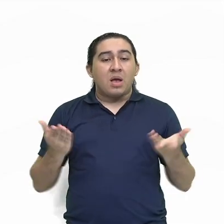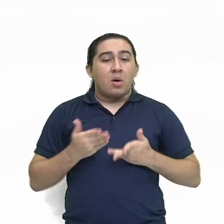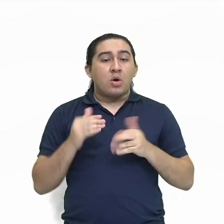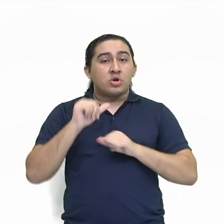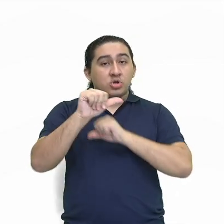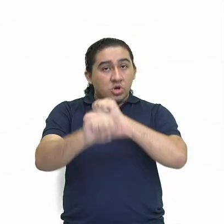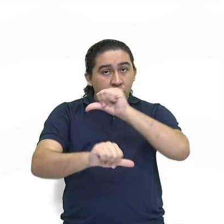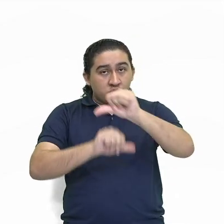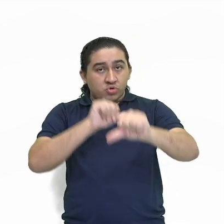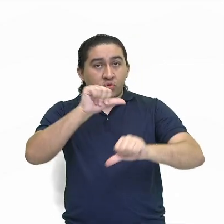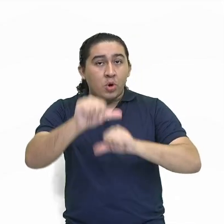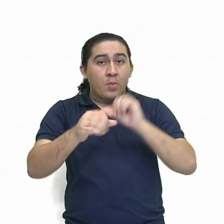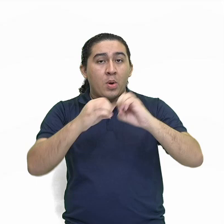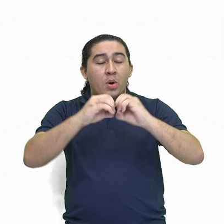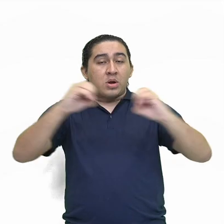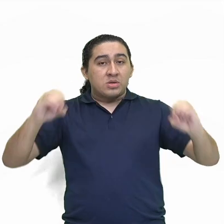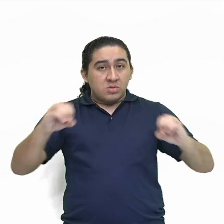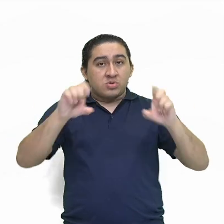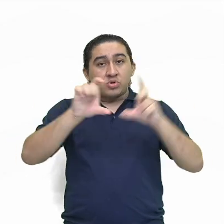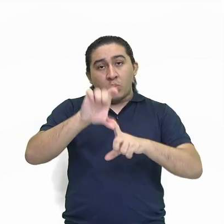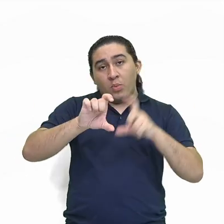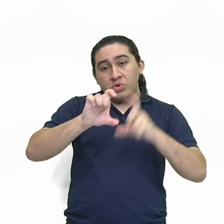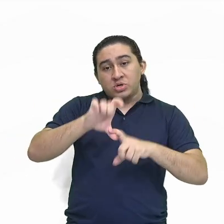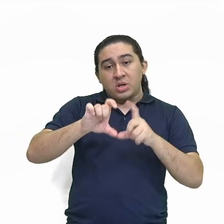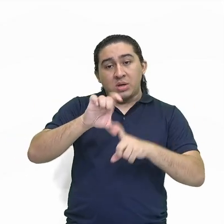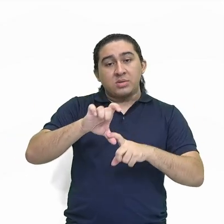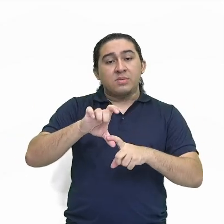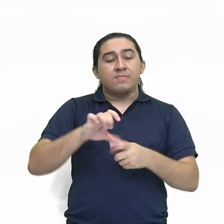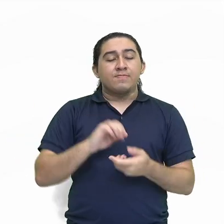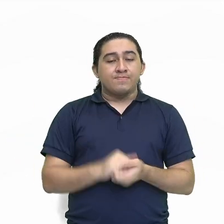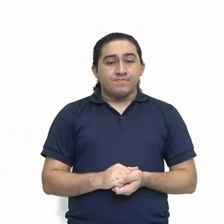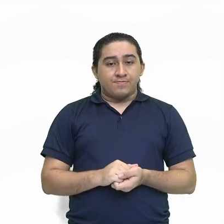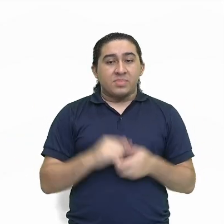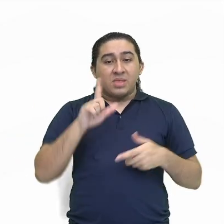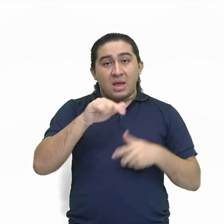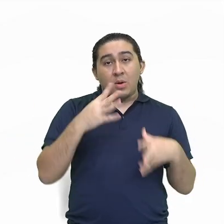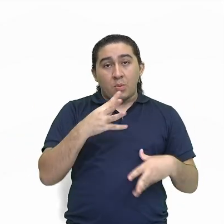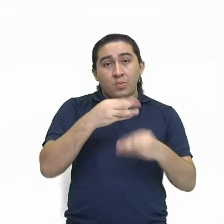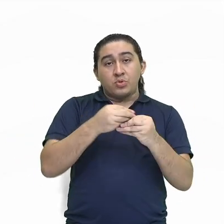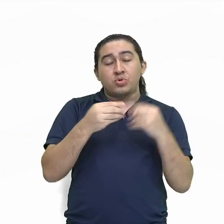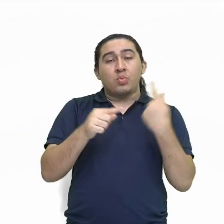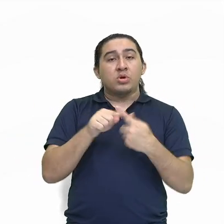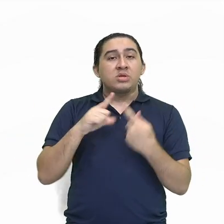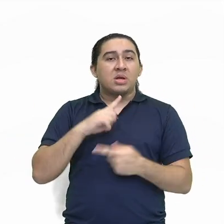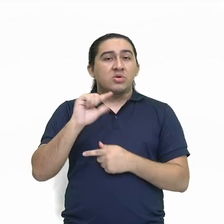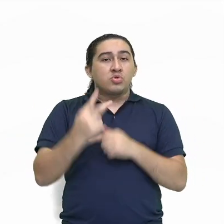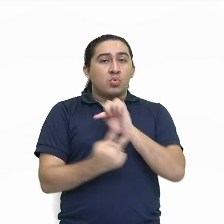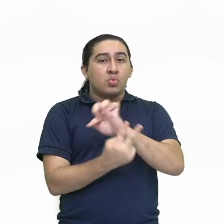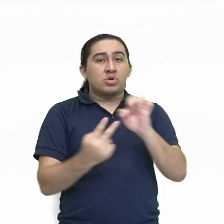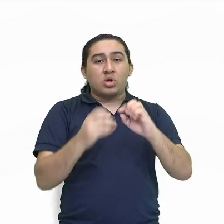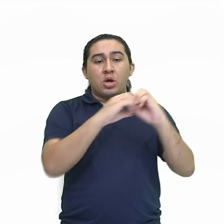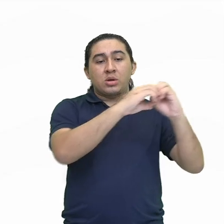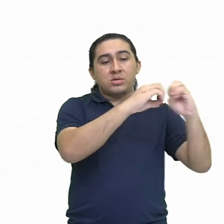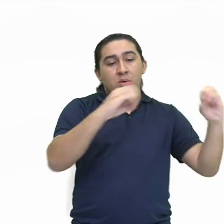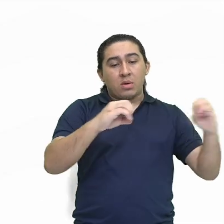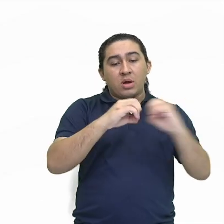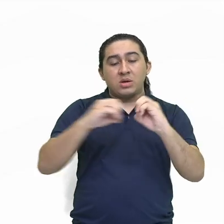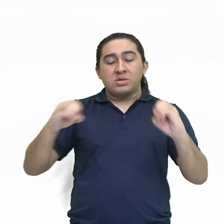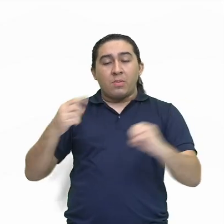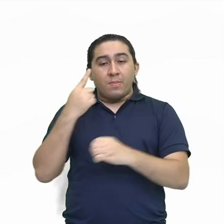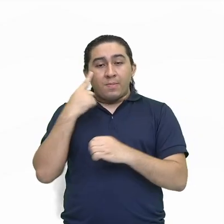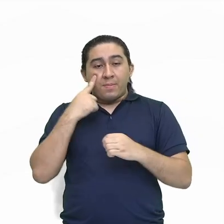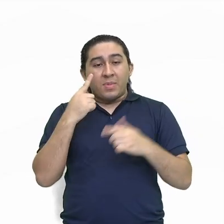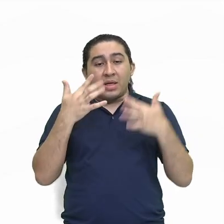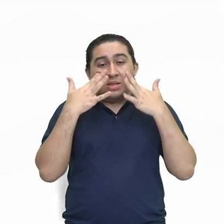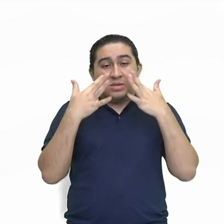transformar para uma oração subordinada, que é um período composto, né? Porque vai ter mais de uma oração, então fica da seguinte